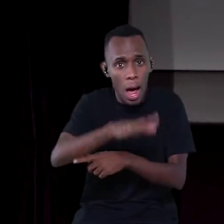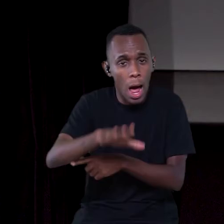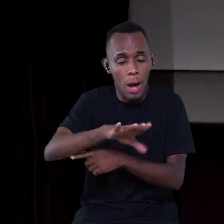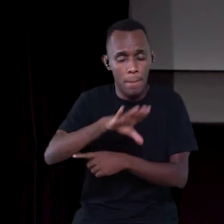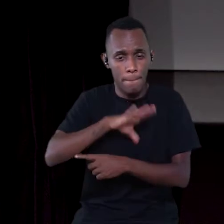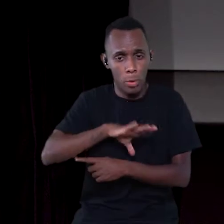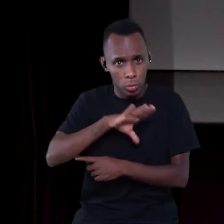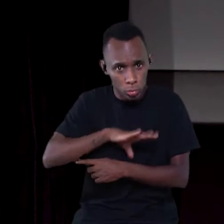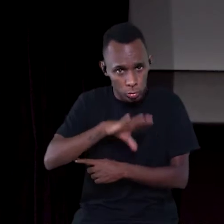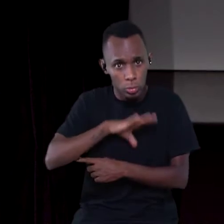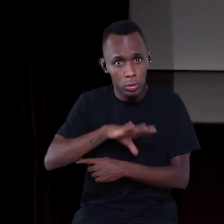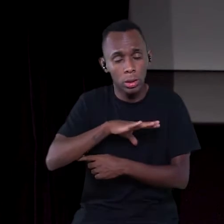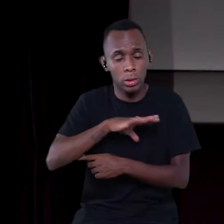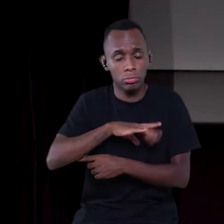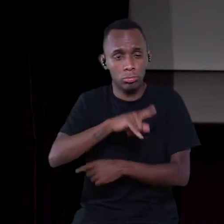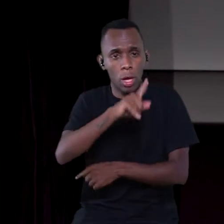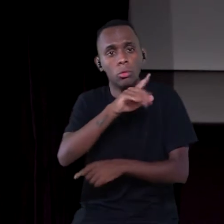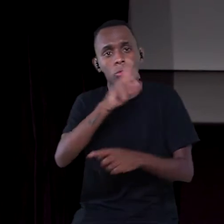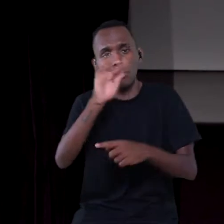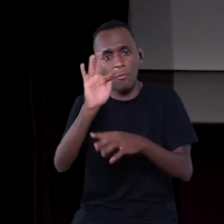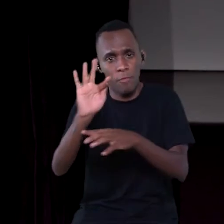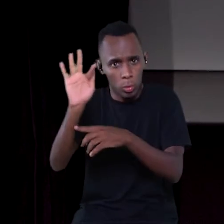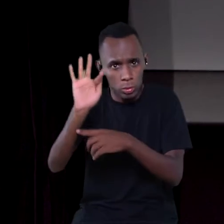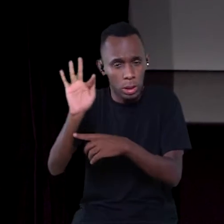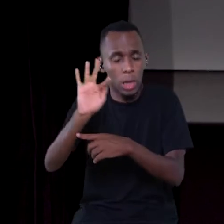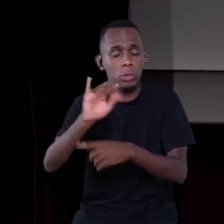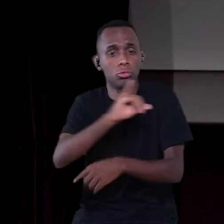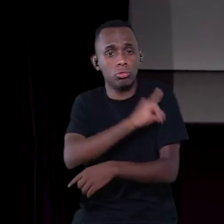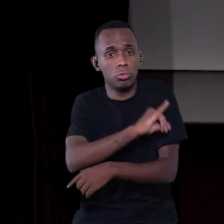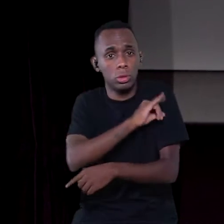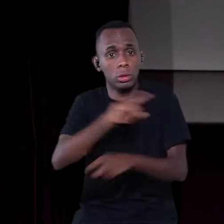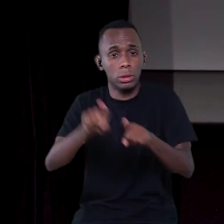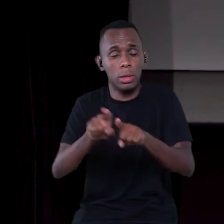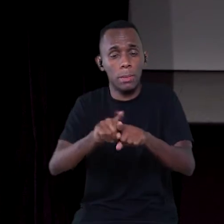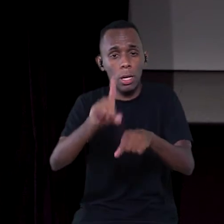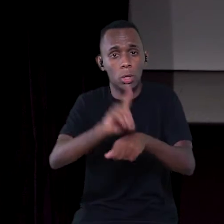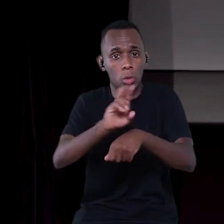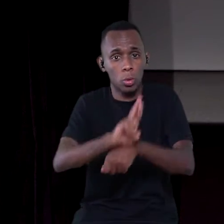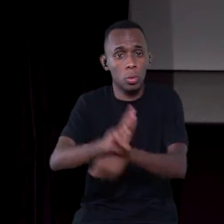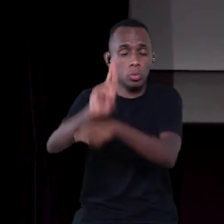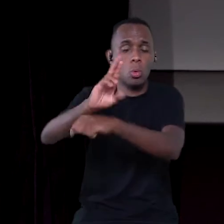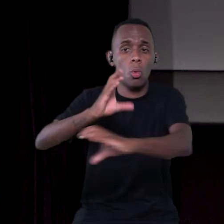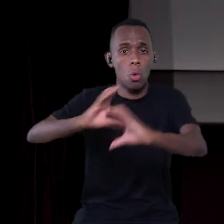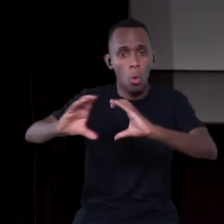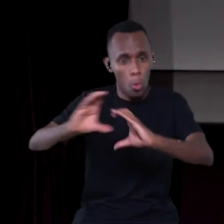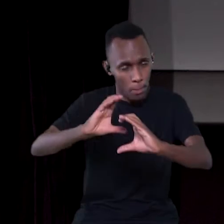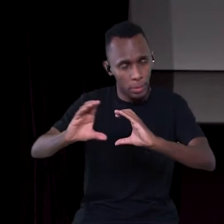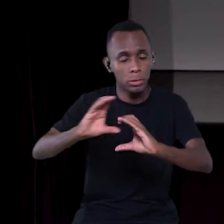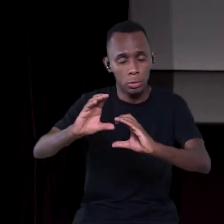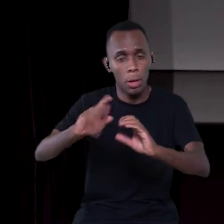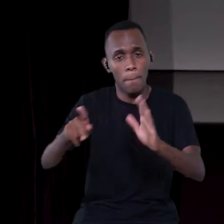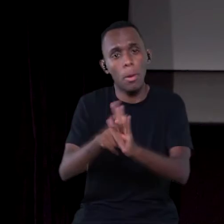pela Universidade Federal do Rio de Janeiro e é doutor em Comunicação e Cultura pelo convênio